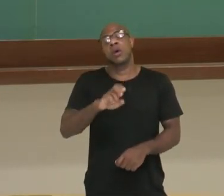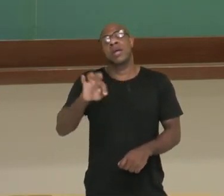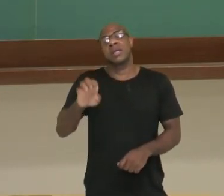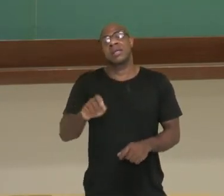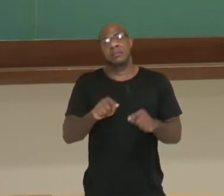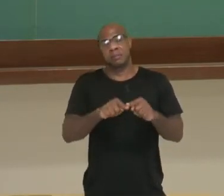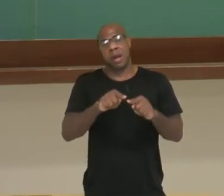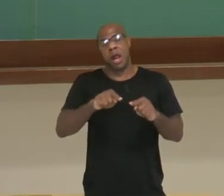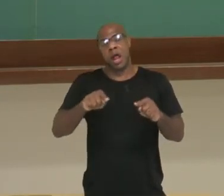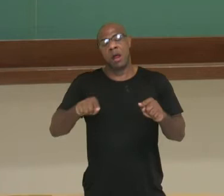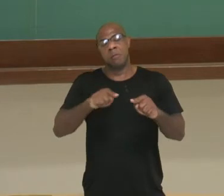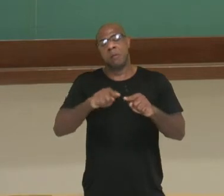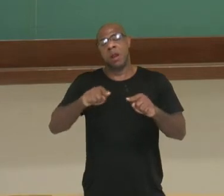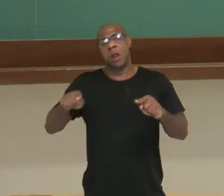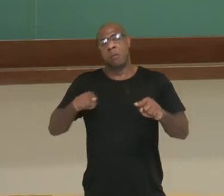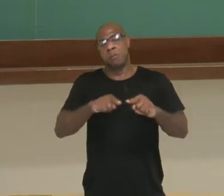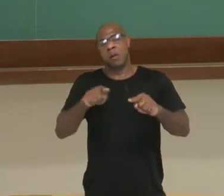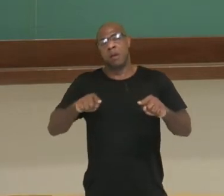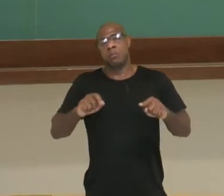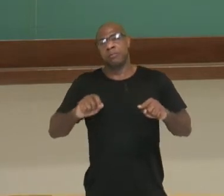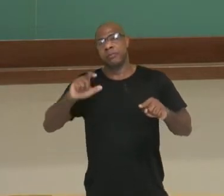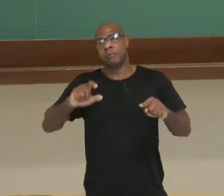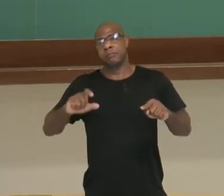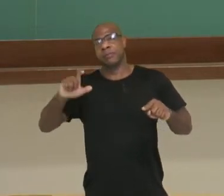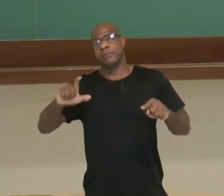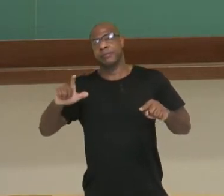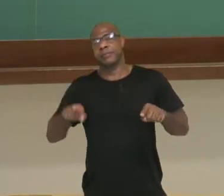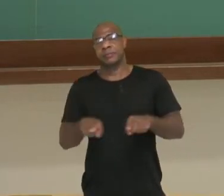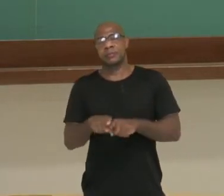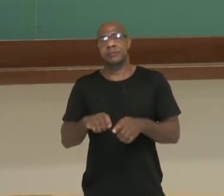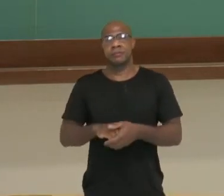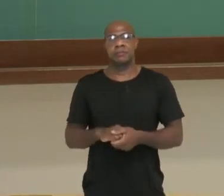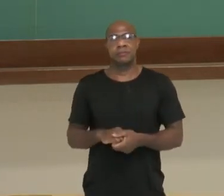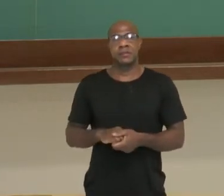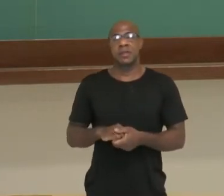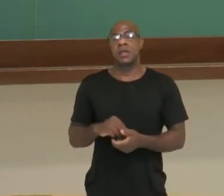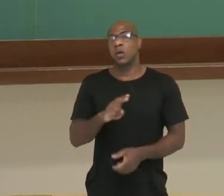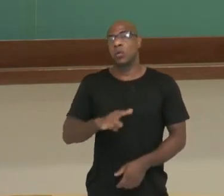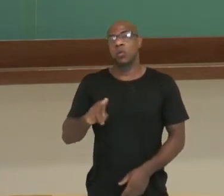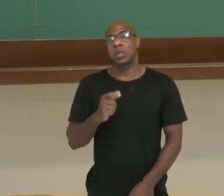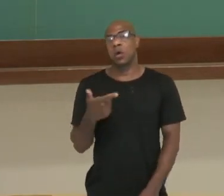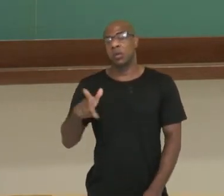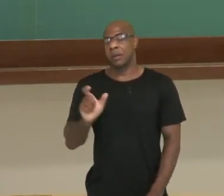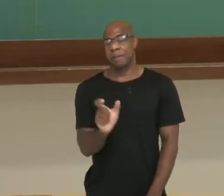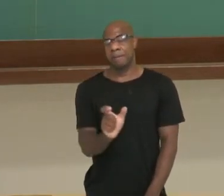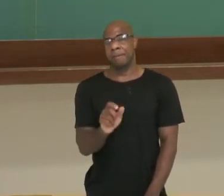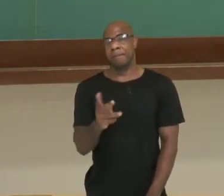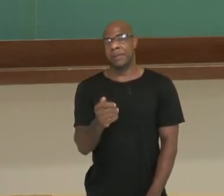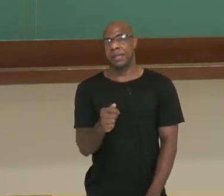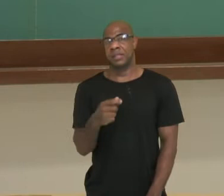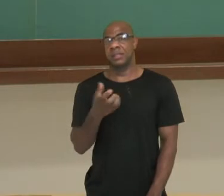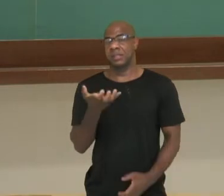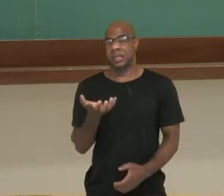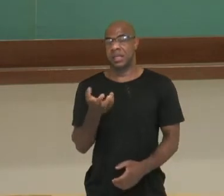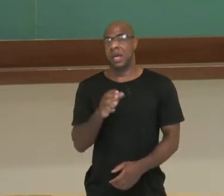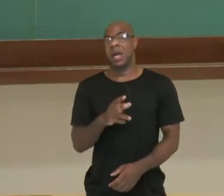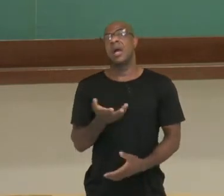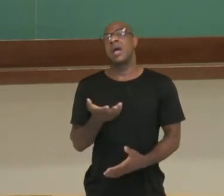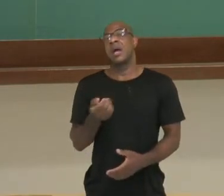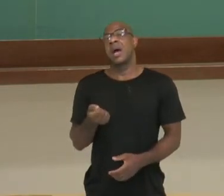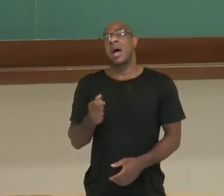paralelo, tá? Então eu uso o paralelo quando eu quero aumentar bastante a corrente, a potência com a corrente, e